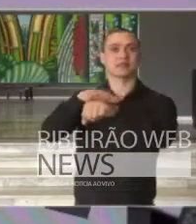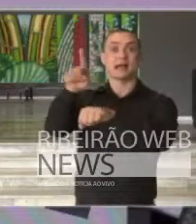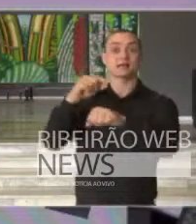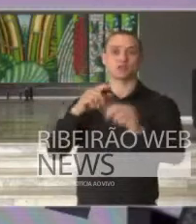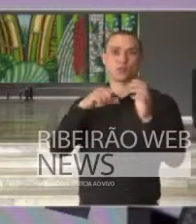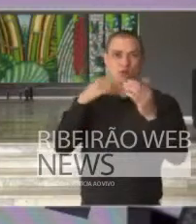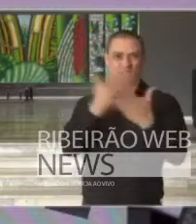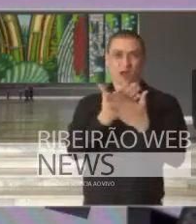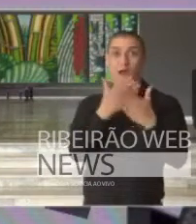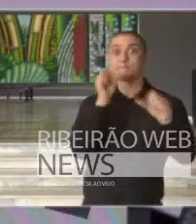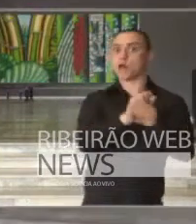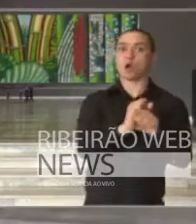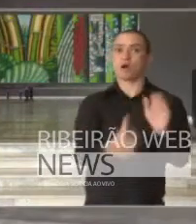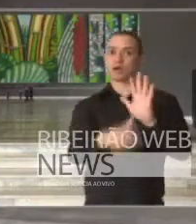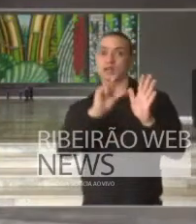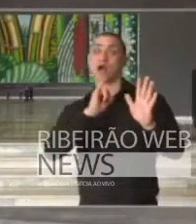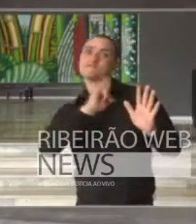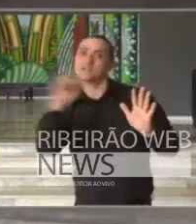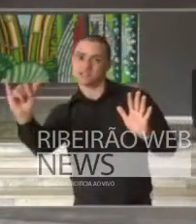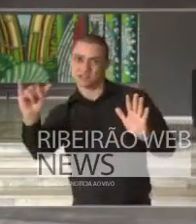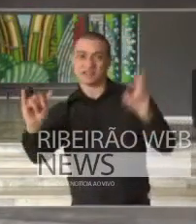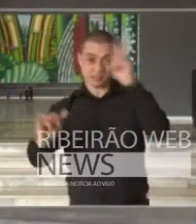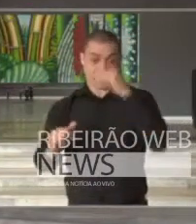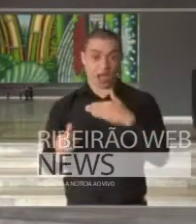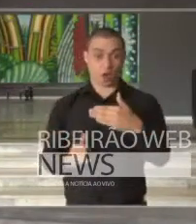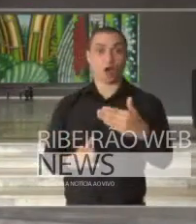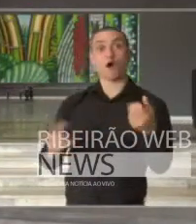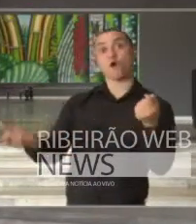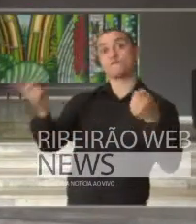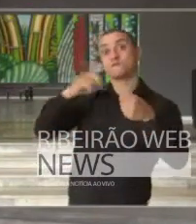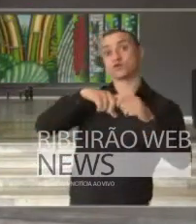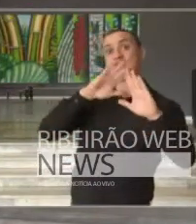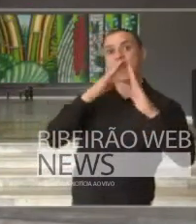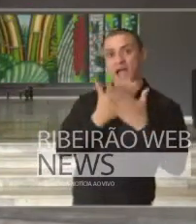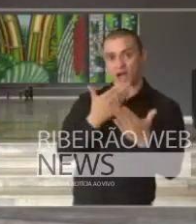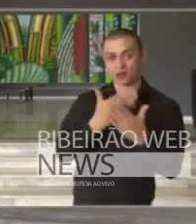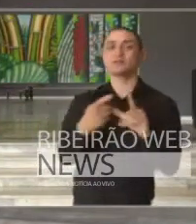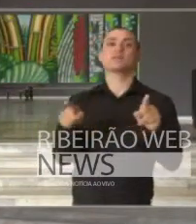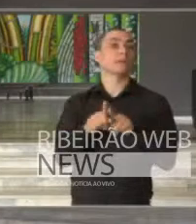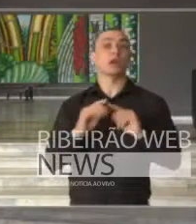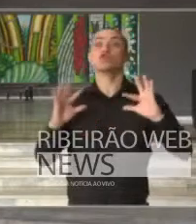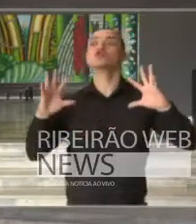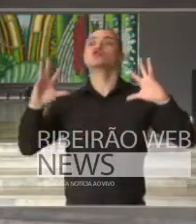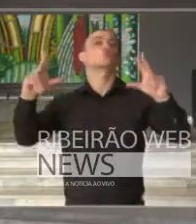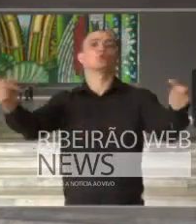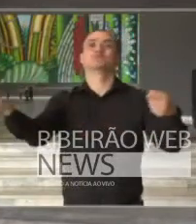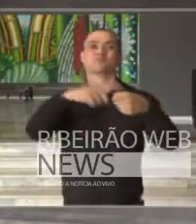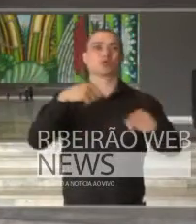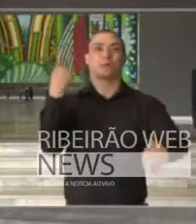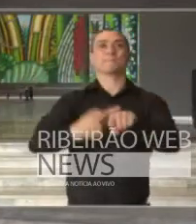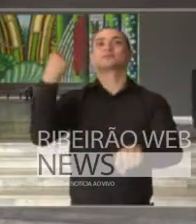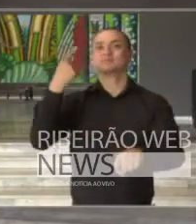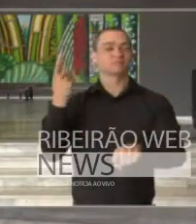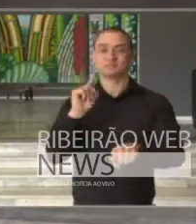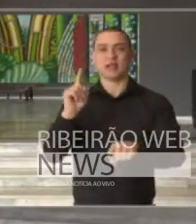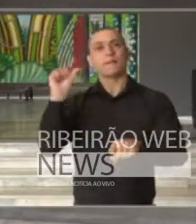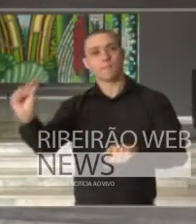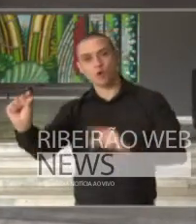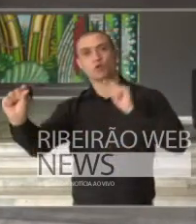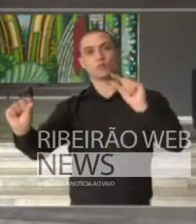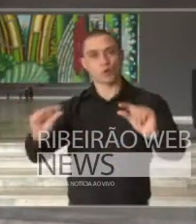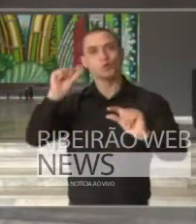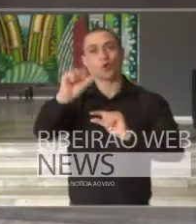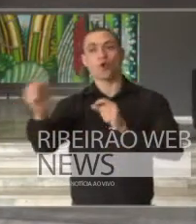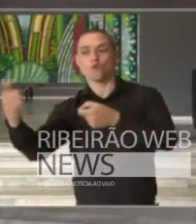mesma forma, já informamos que o retorno será também gradual, para também observar as